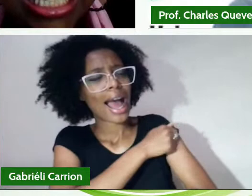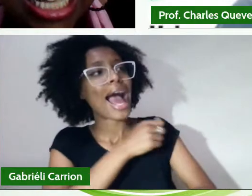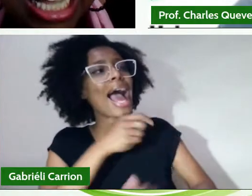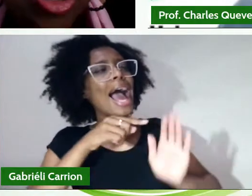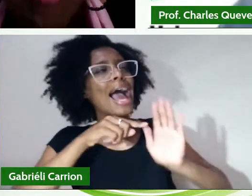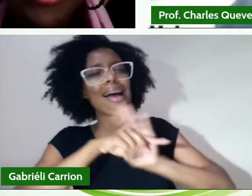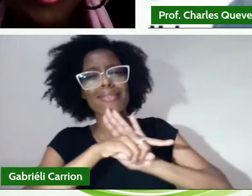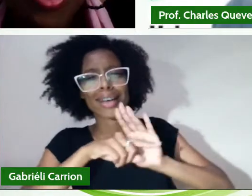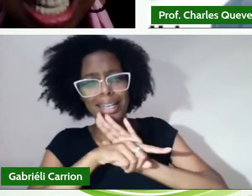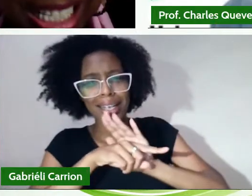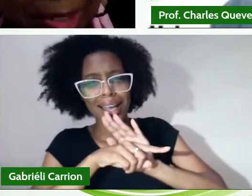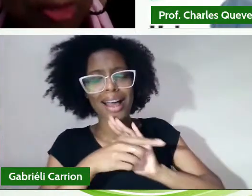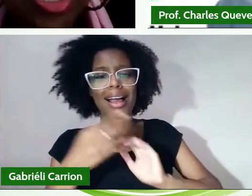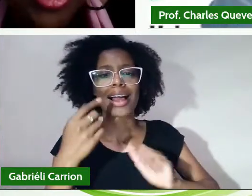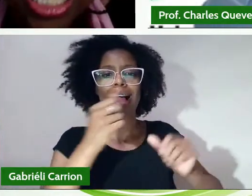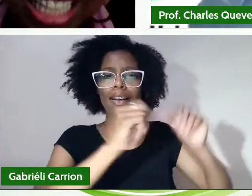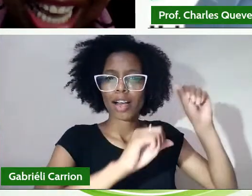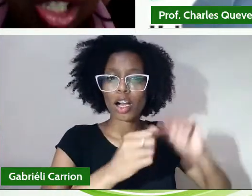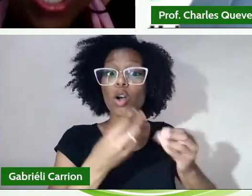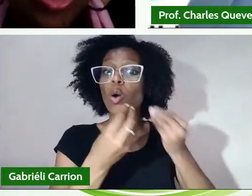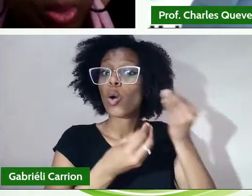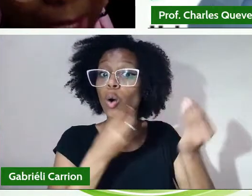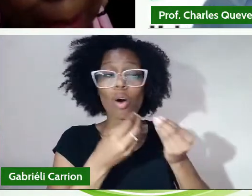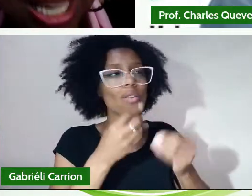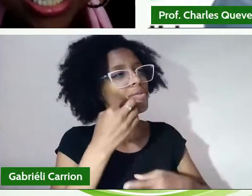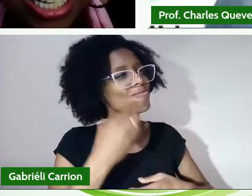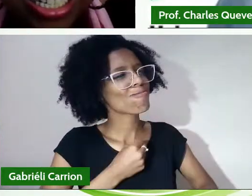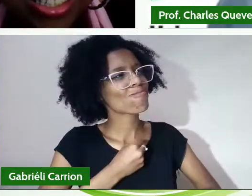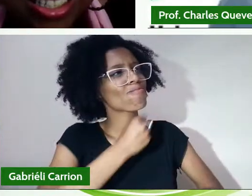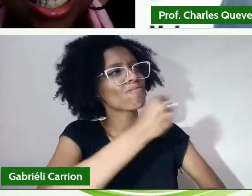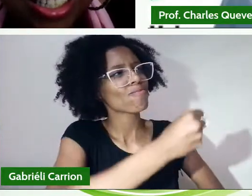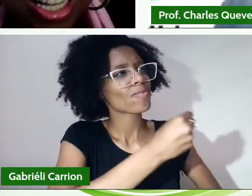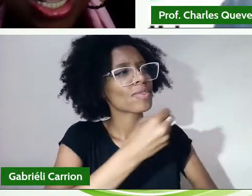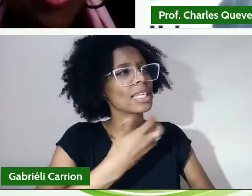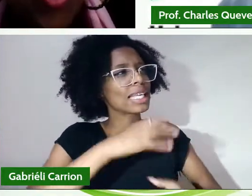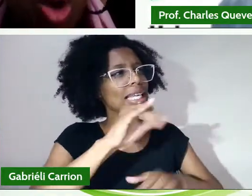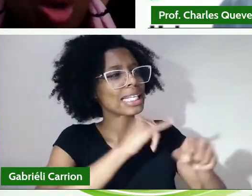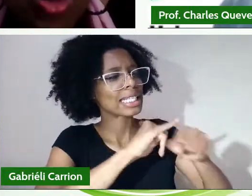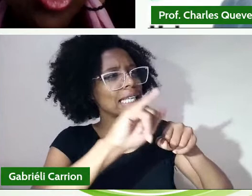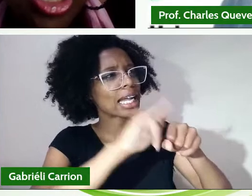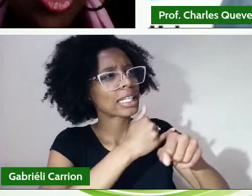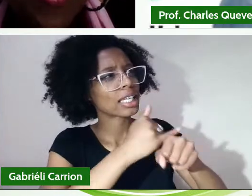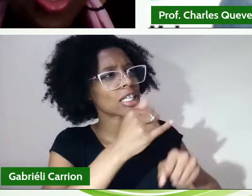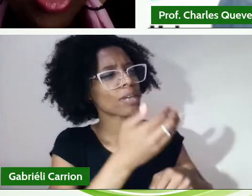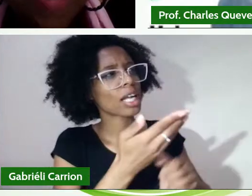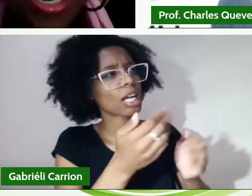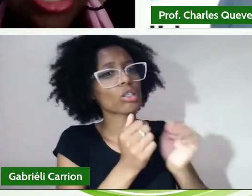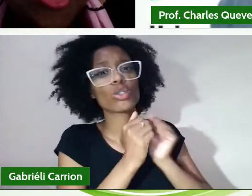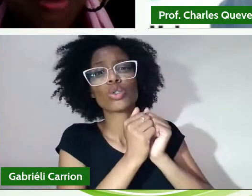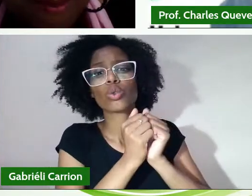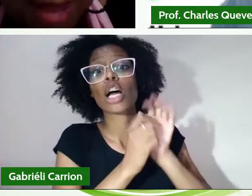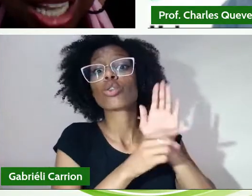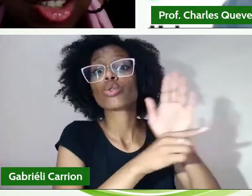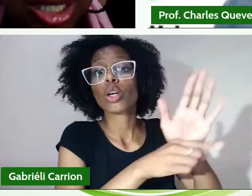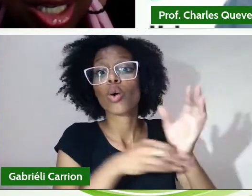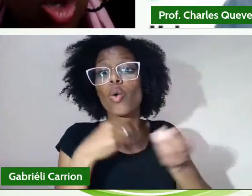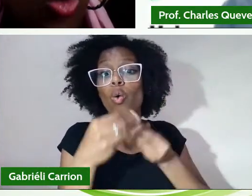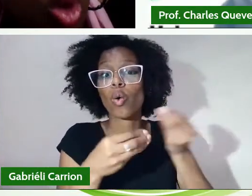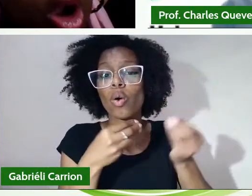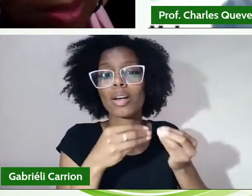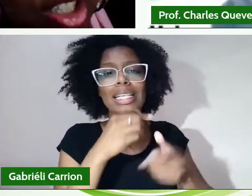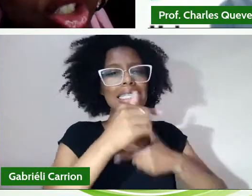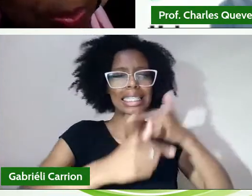aquela necessidade e como a gente consegue desenvolver estratégias para incluir mais ele. Como a gente pode trabalhar de forma